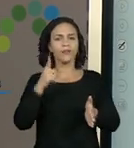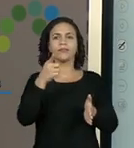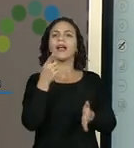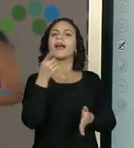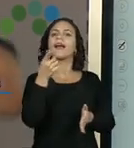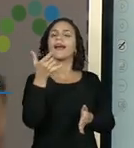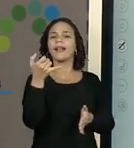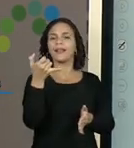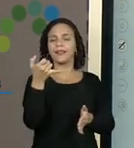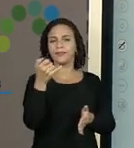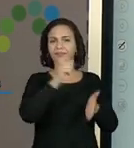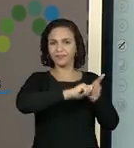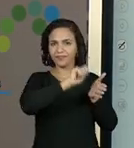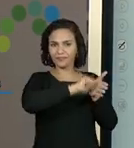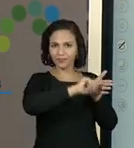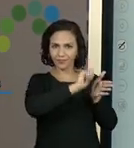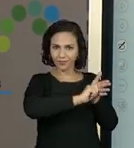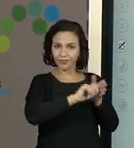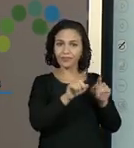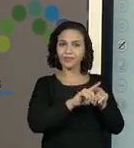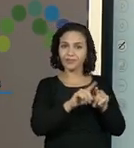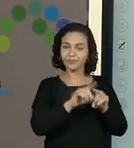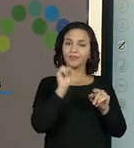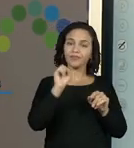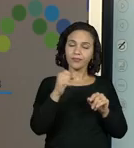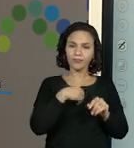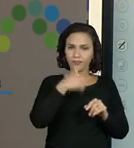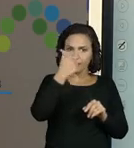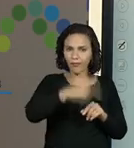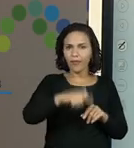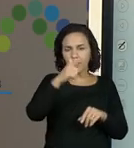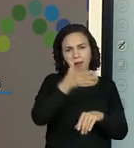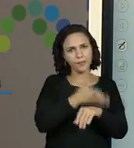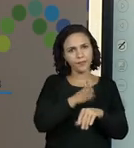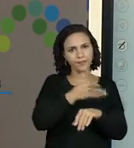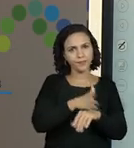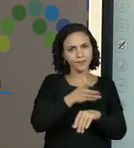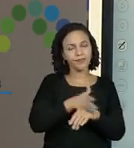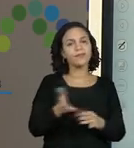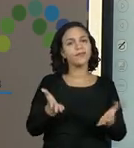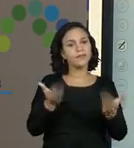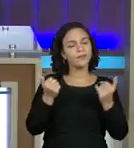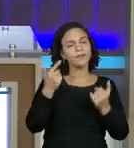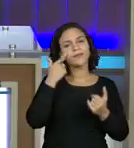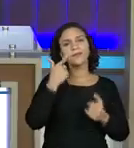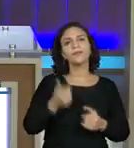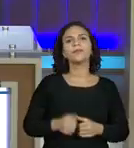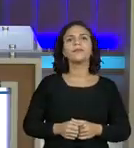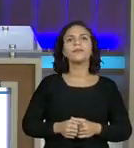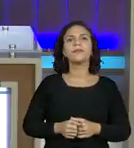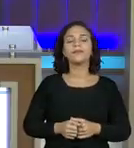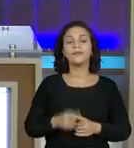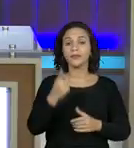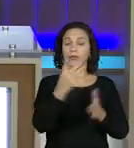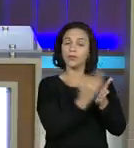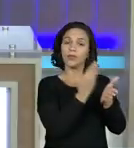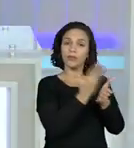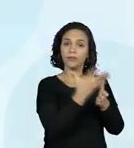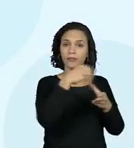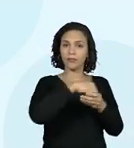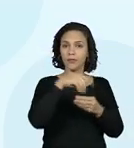tá bem? Ou faça mais uma vez, que é o que eu recomendo. Bora lá? Vamos ver a definição na tela? Tá no livro de vocês,